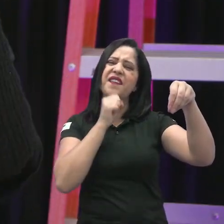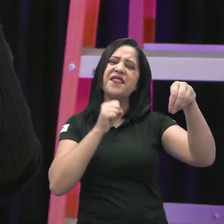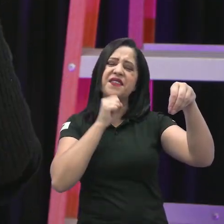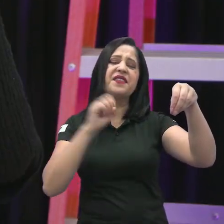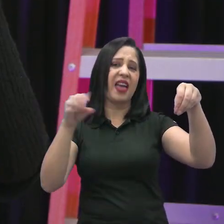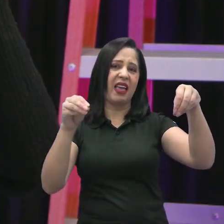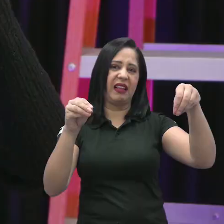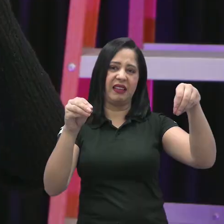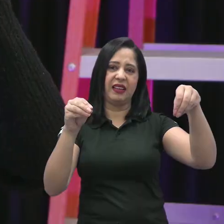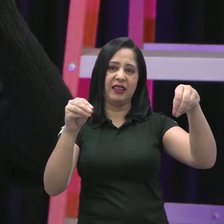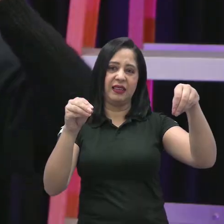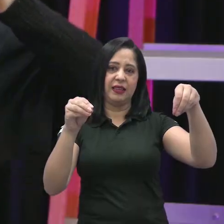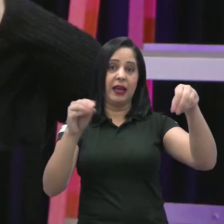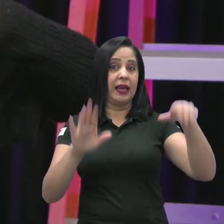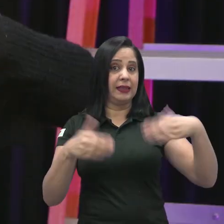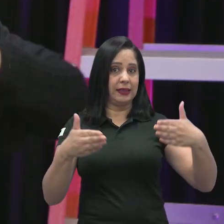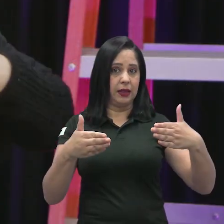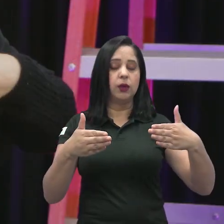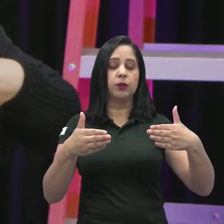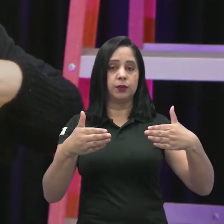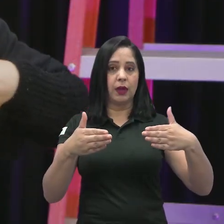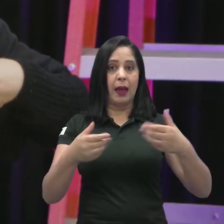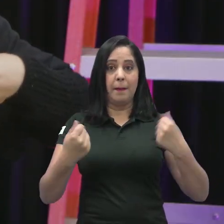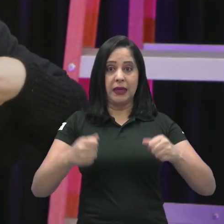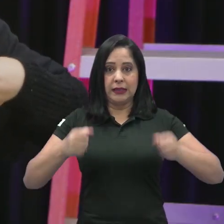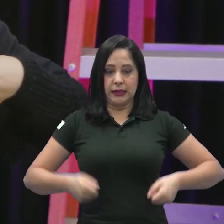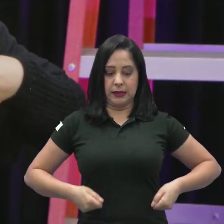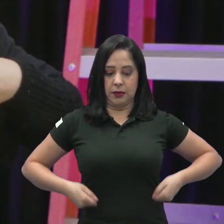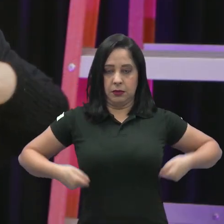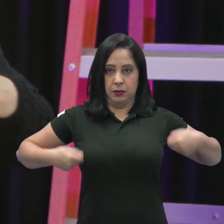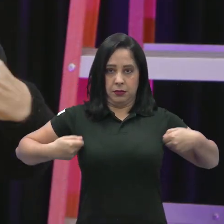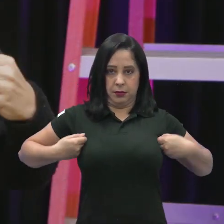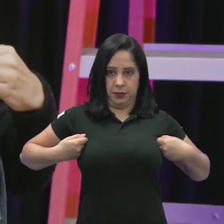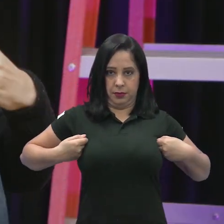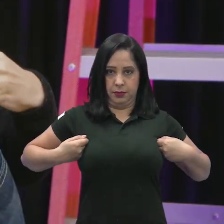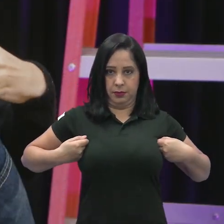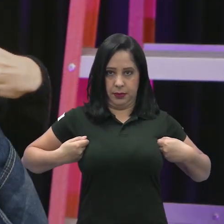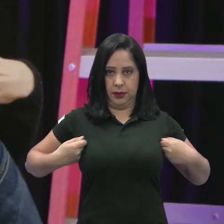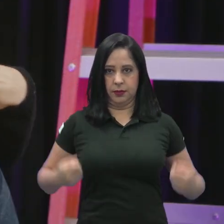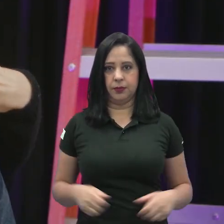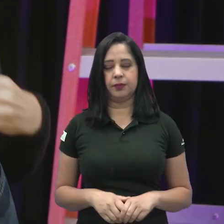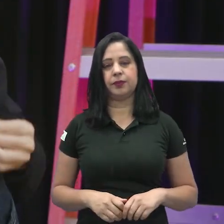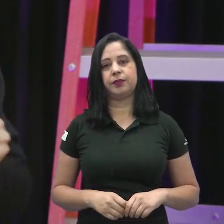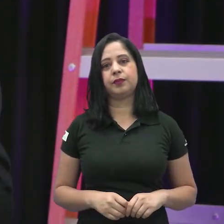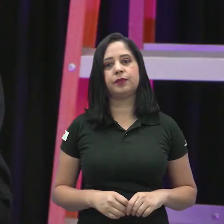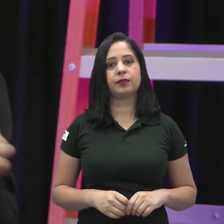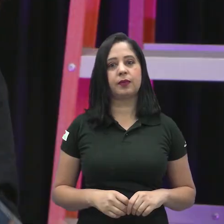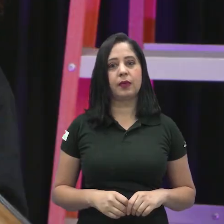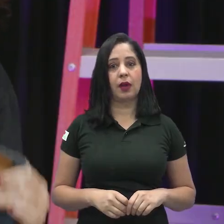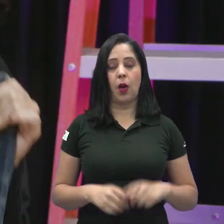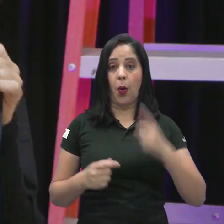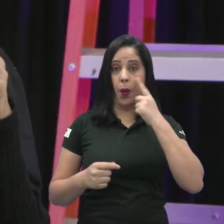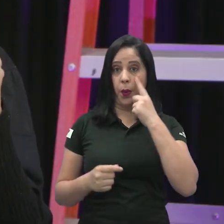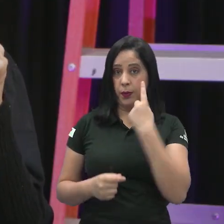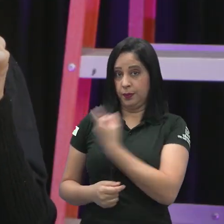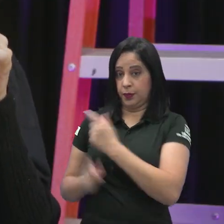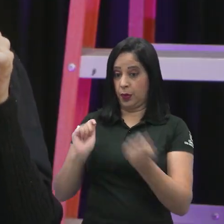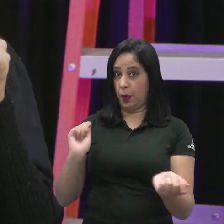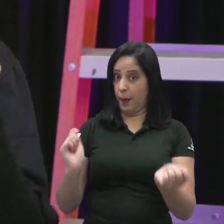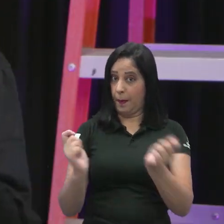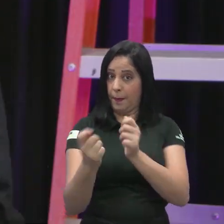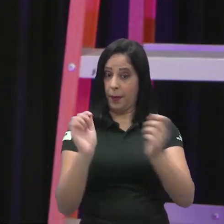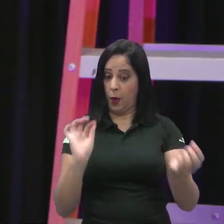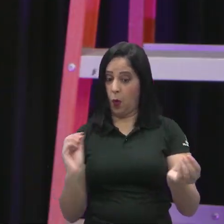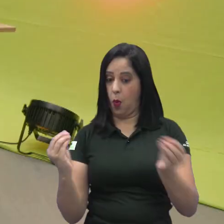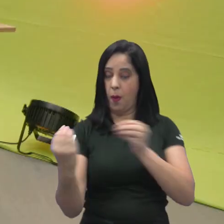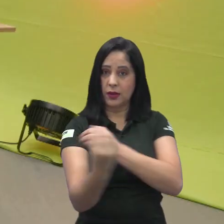Então, é importante que essa calça, ela vista aqui na altura do meu busto, que fica em cima do seio. Essa parte vai